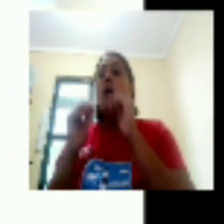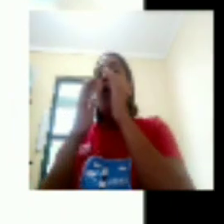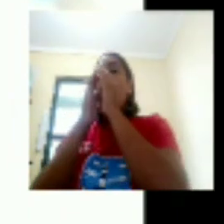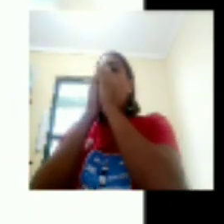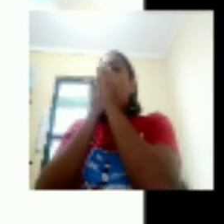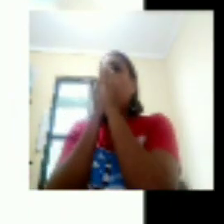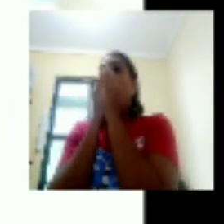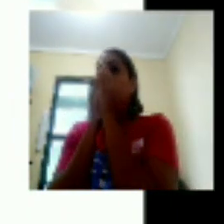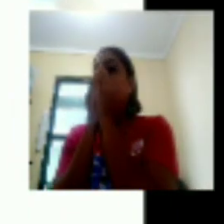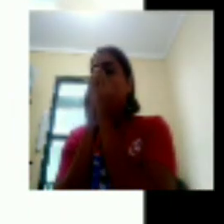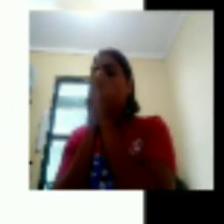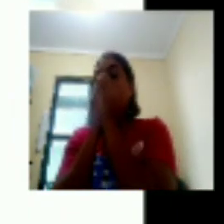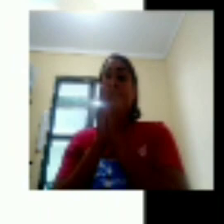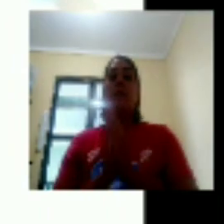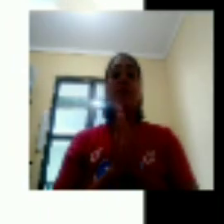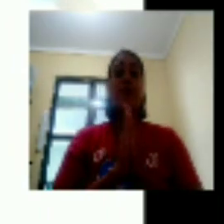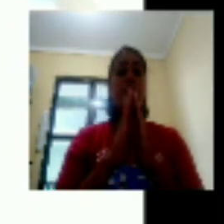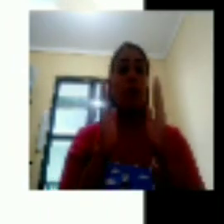isso?